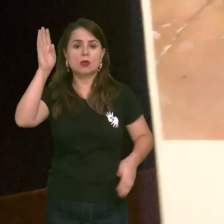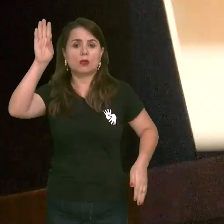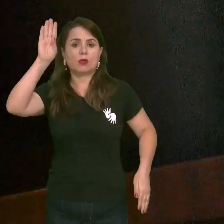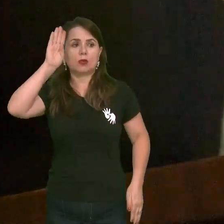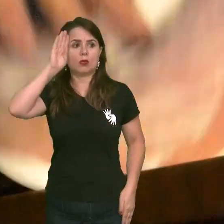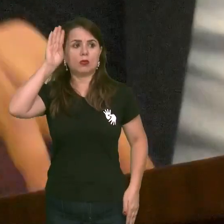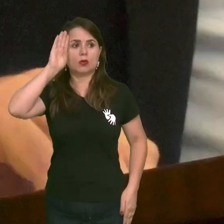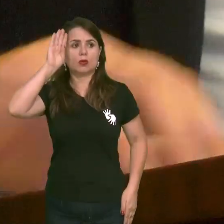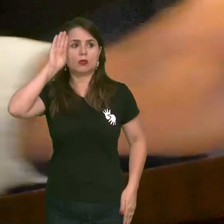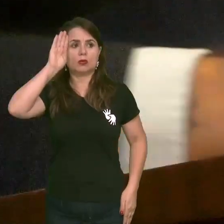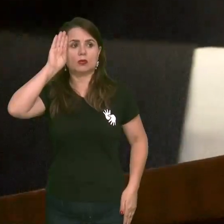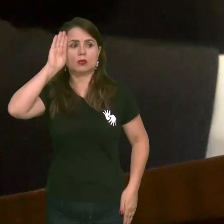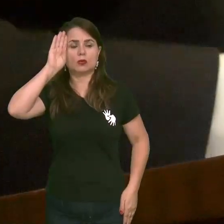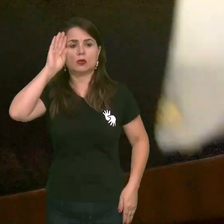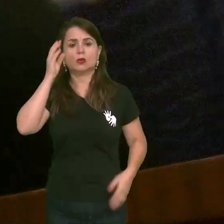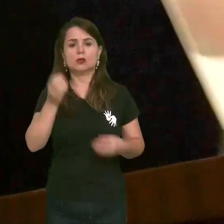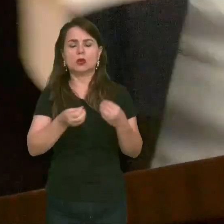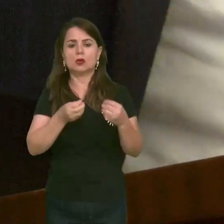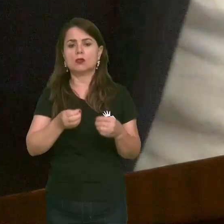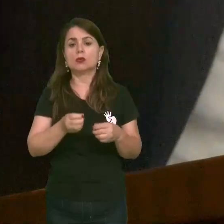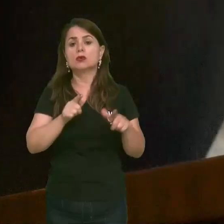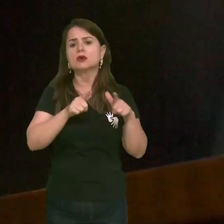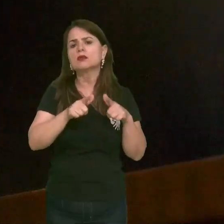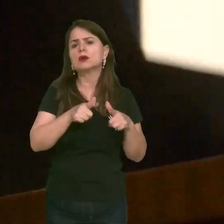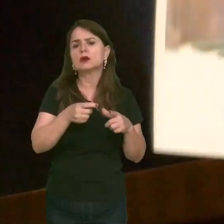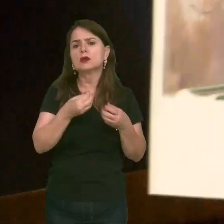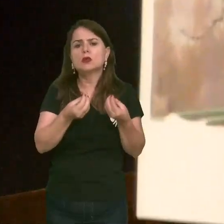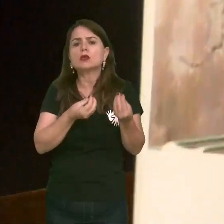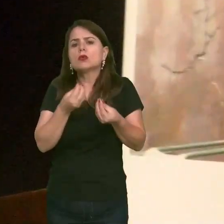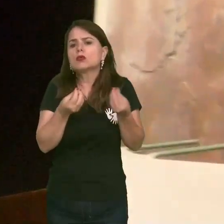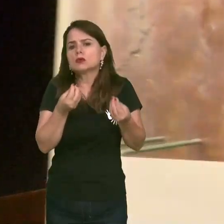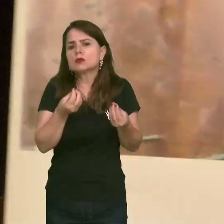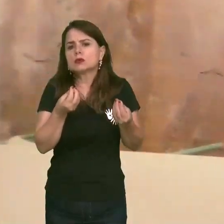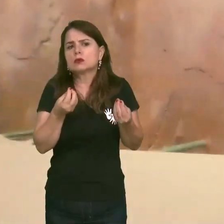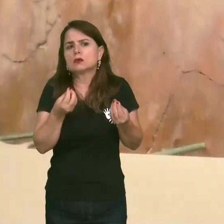do exército Olha isso daqui